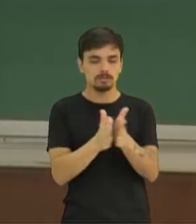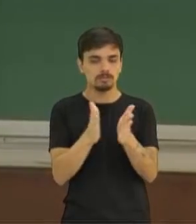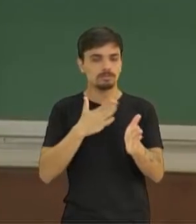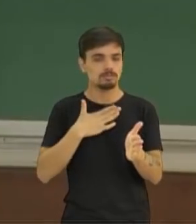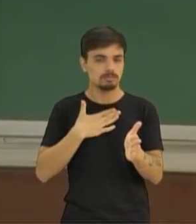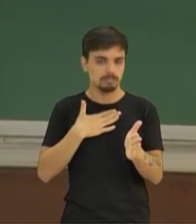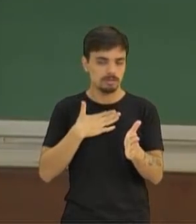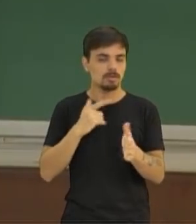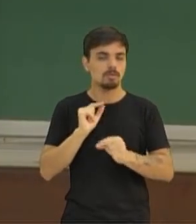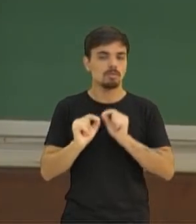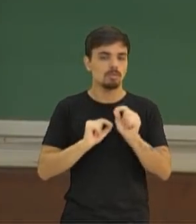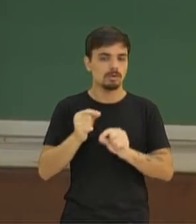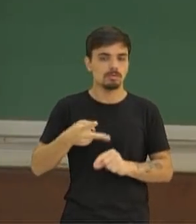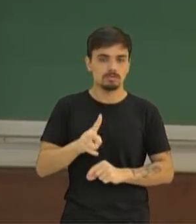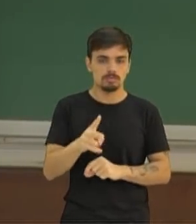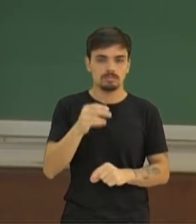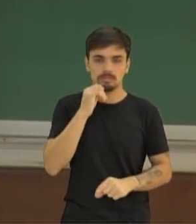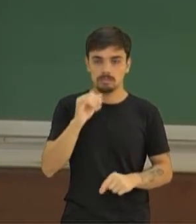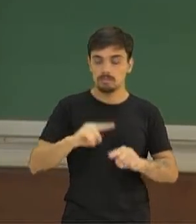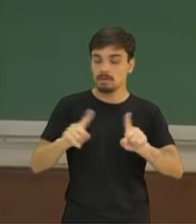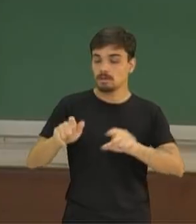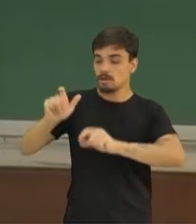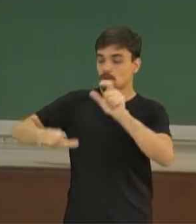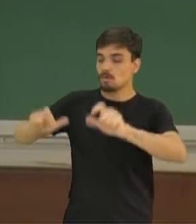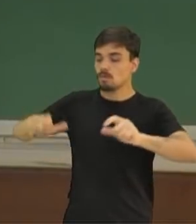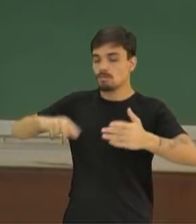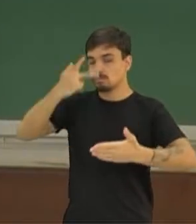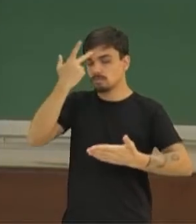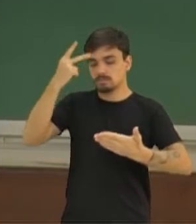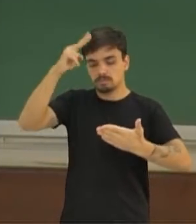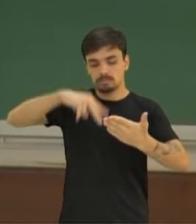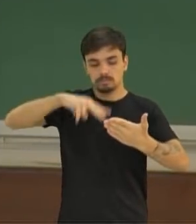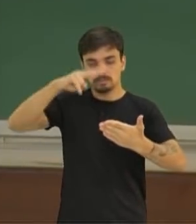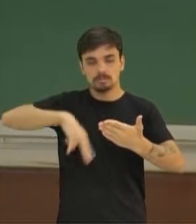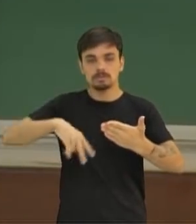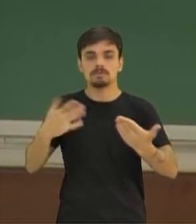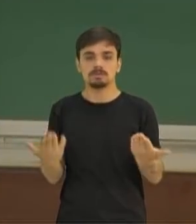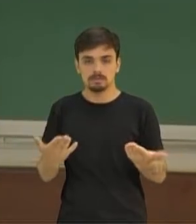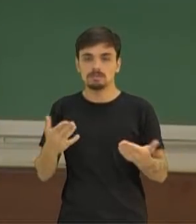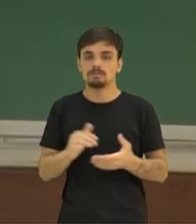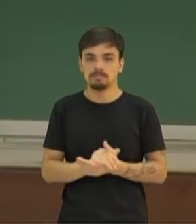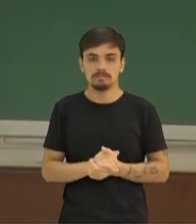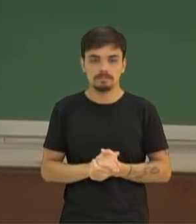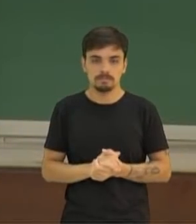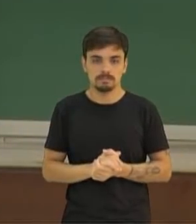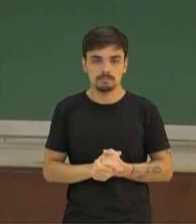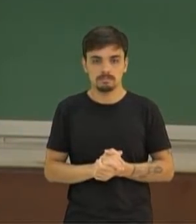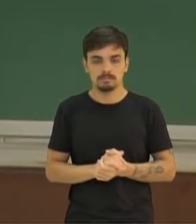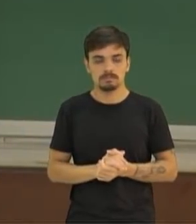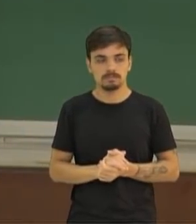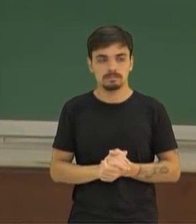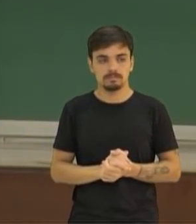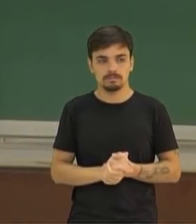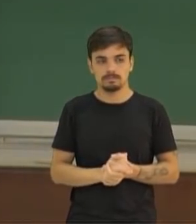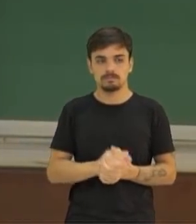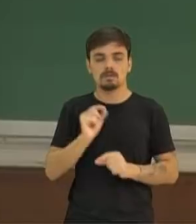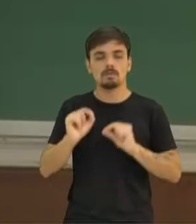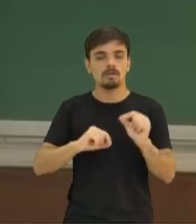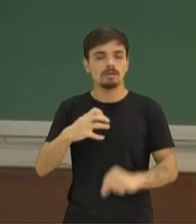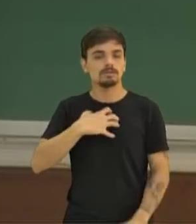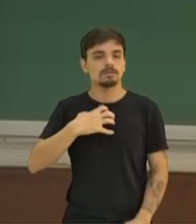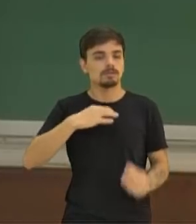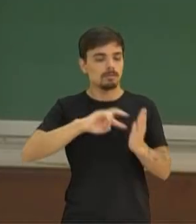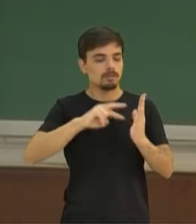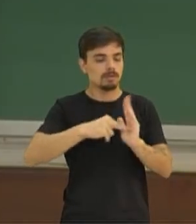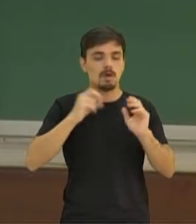continuo dizendo. Para alguns interlocutores, então algumas pessoas que verão ali o anúncio publicitário, o sentido